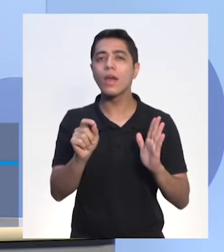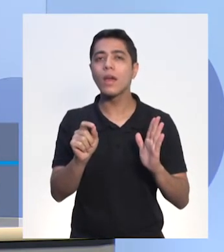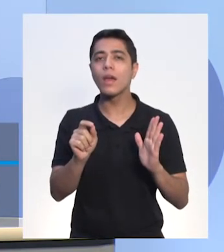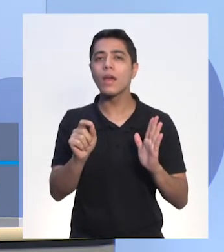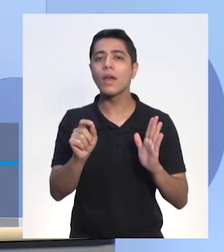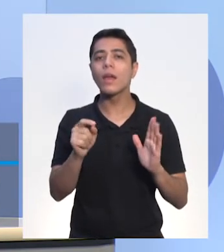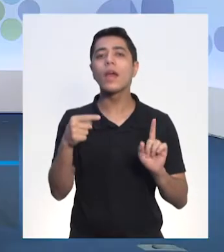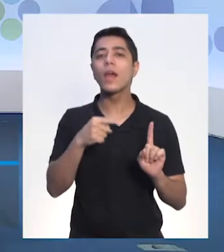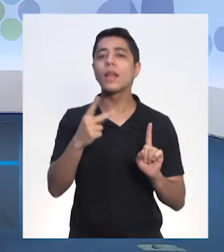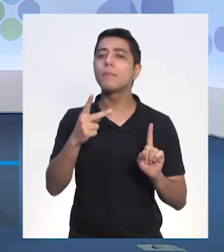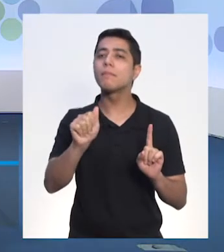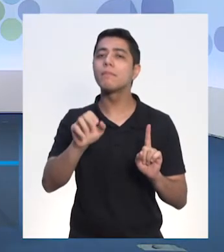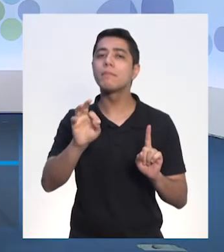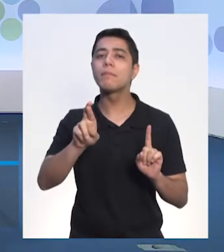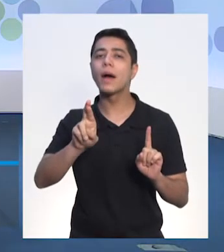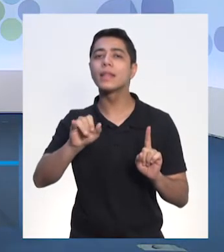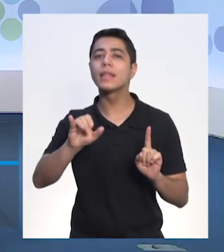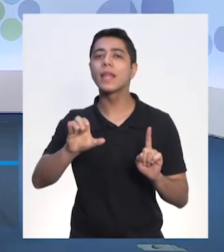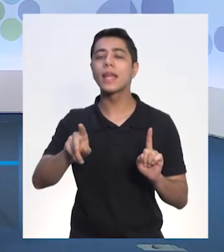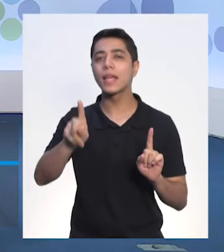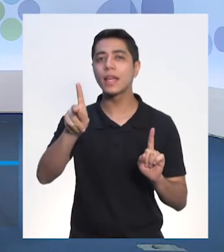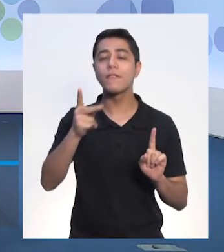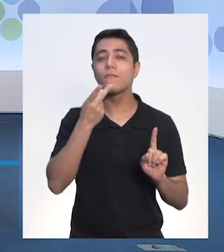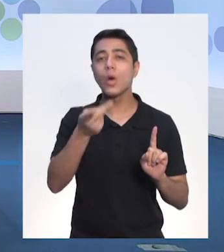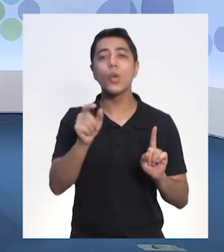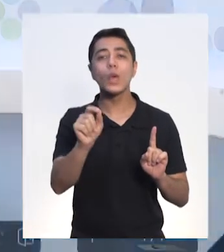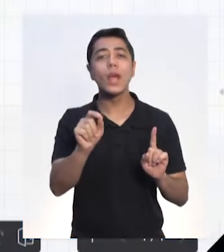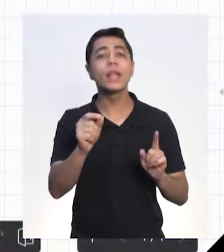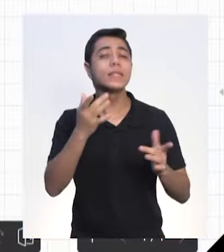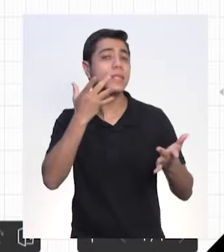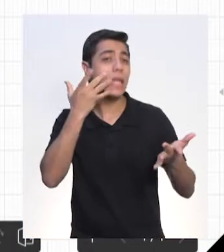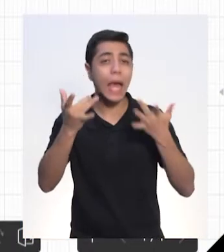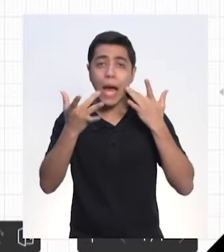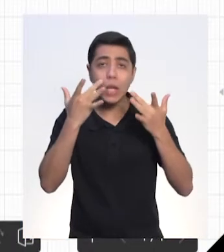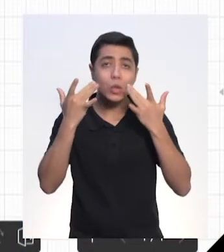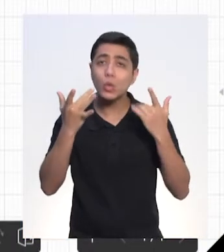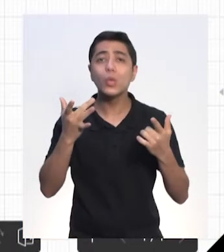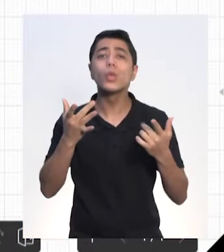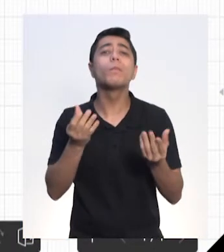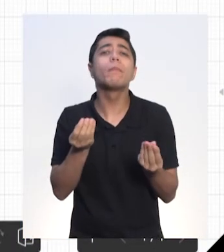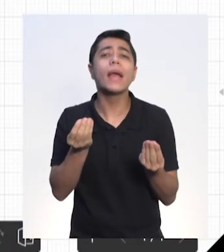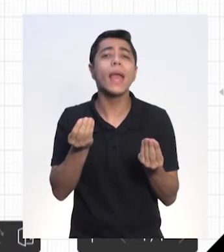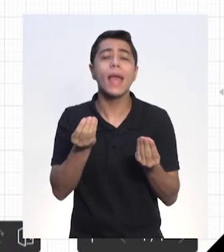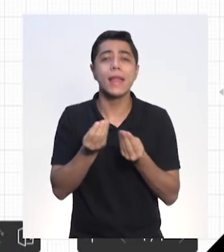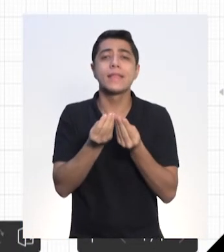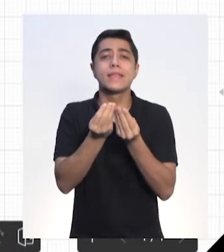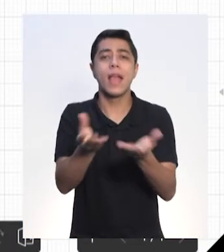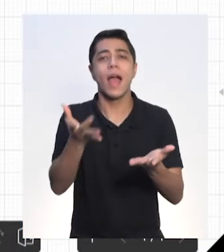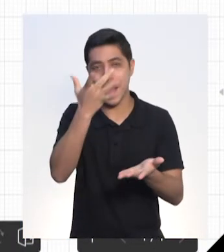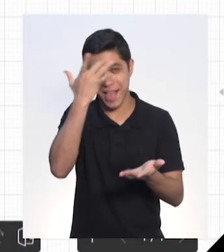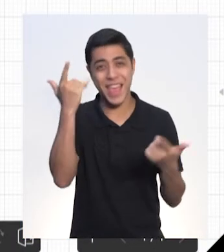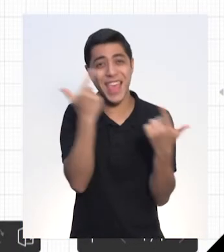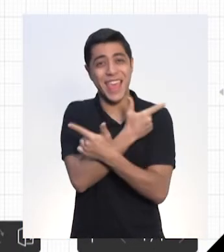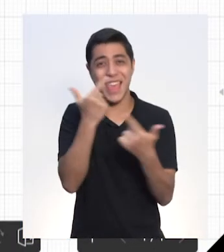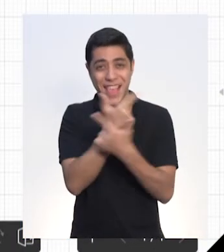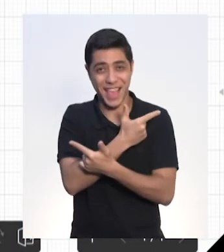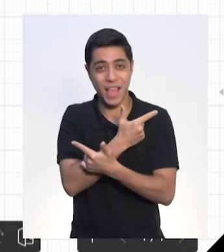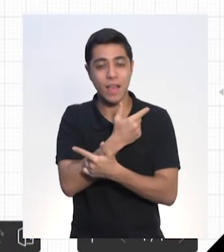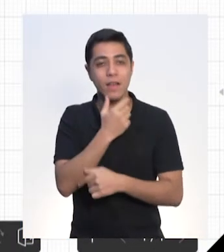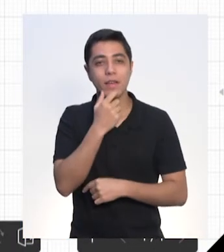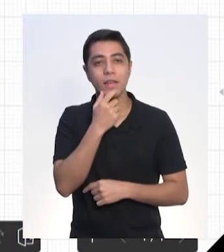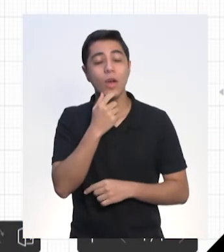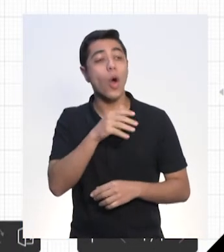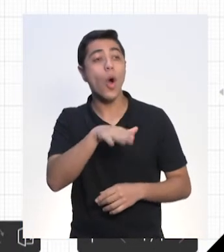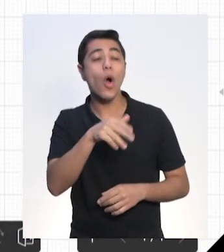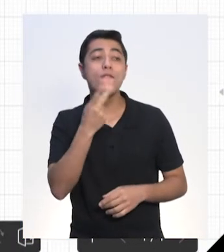Que teatro é para fazer rir. Está certo isso, professora? Olha, Patrick, ele escreveu que a comédia, né, Ah, a é comédia,